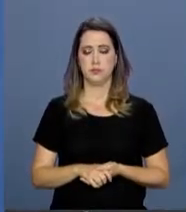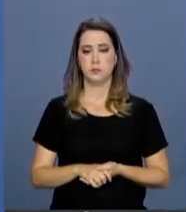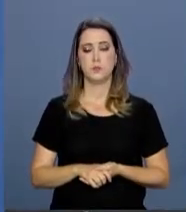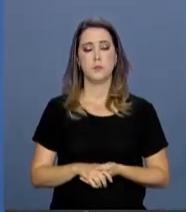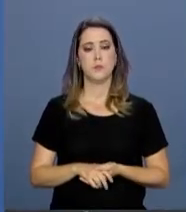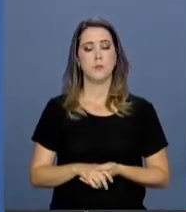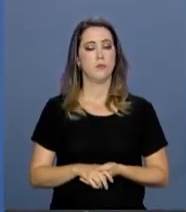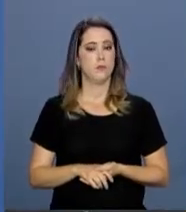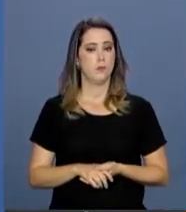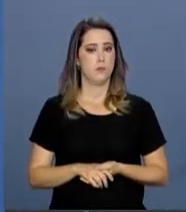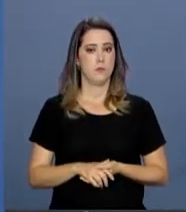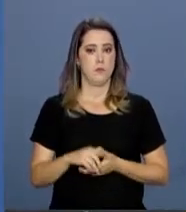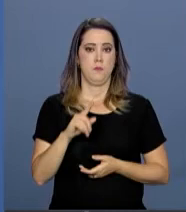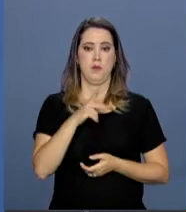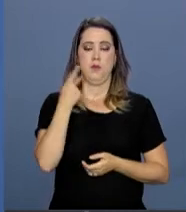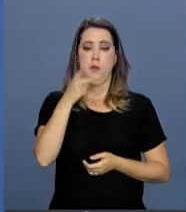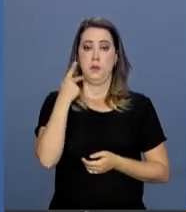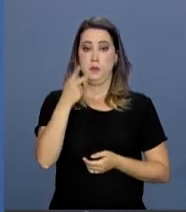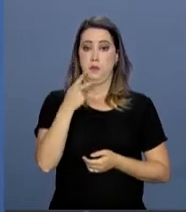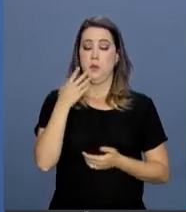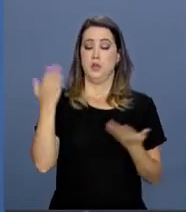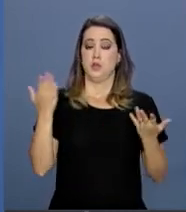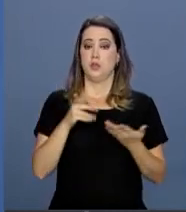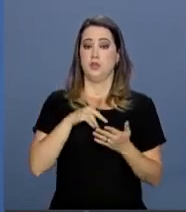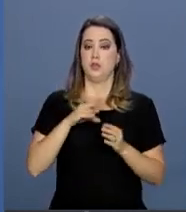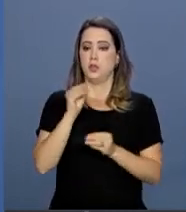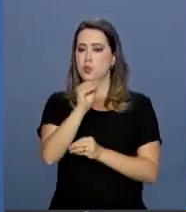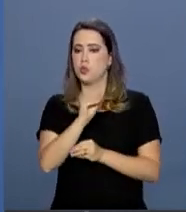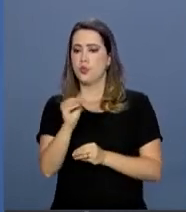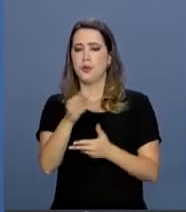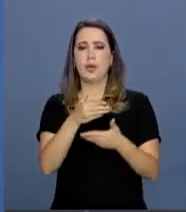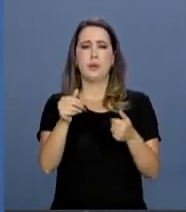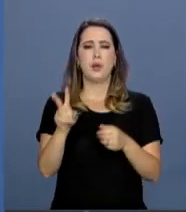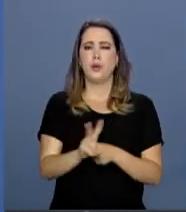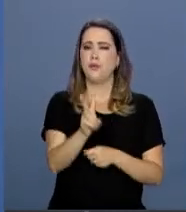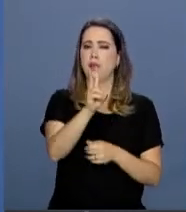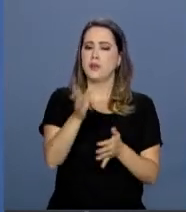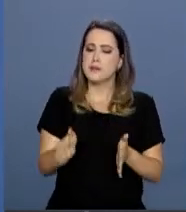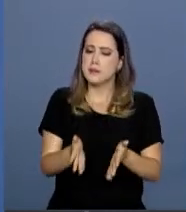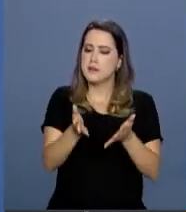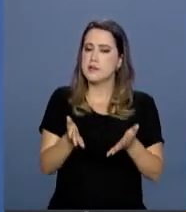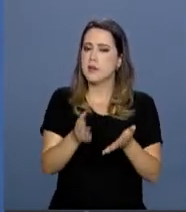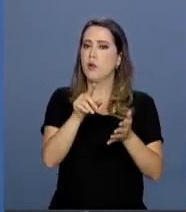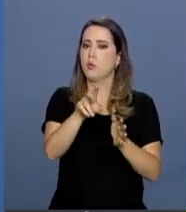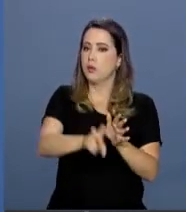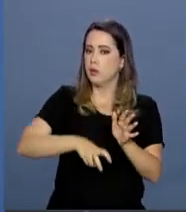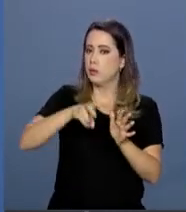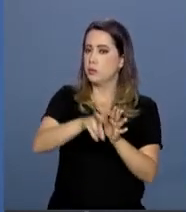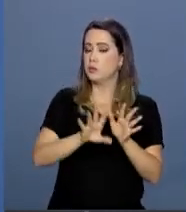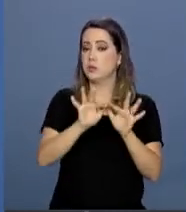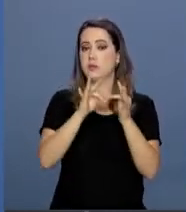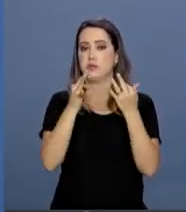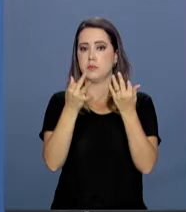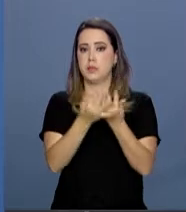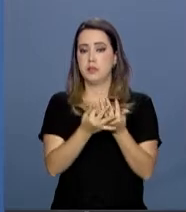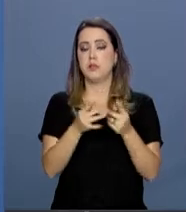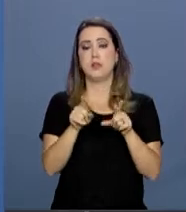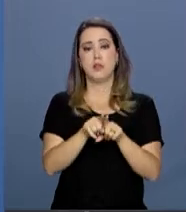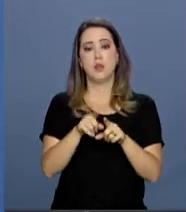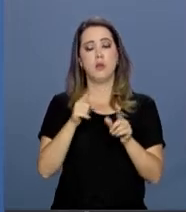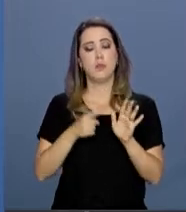de valorização da agricultura e dos agricultores familiares senhor presidente possui uma importância